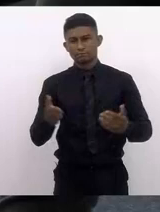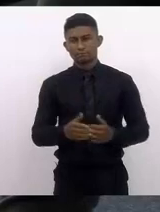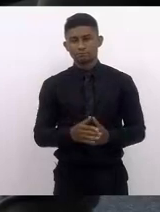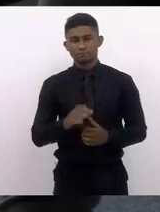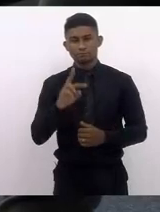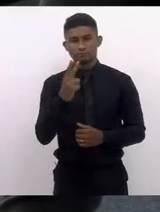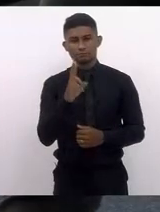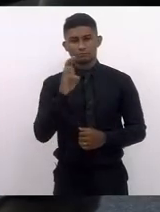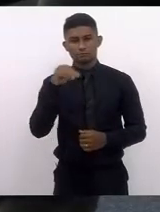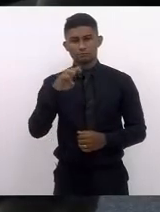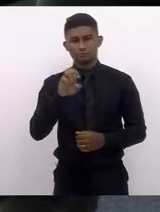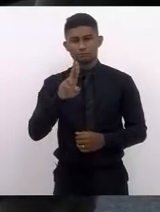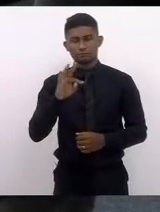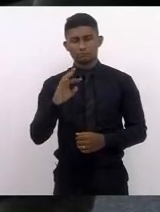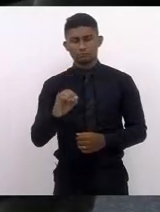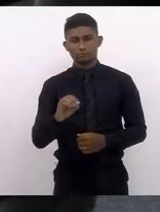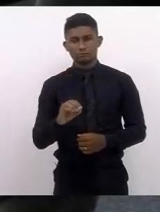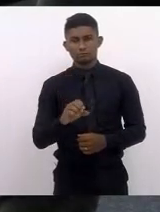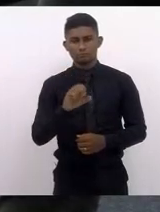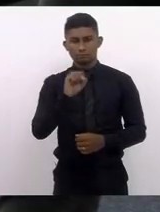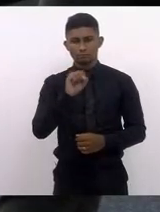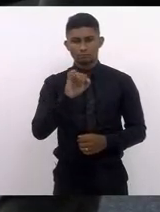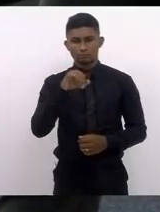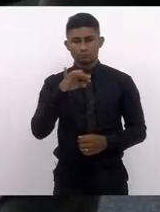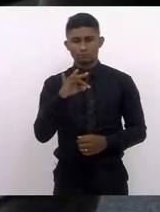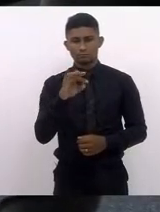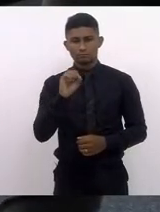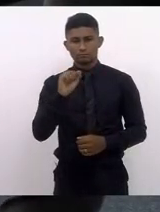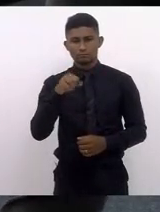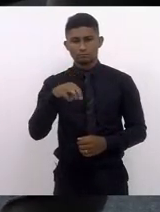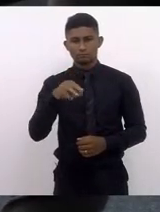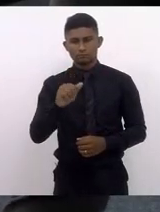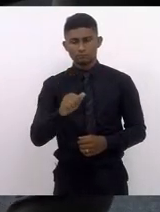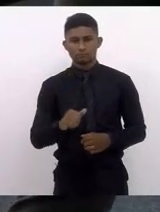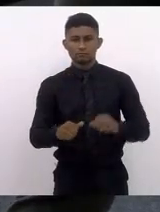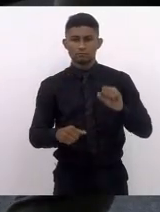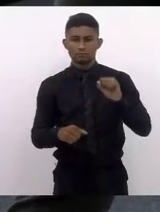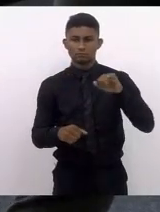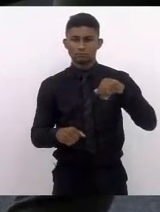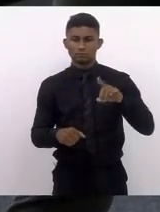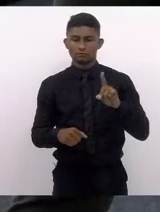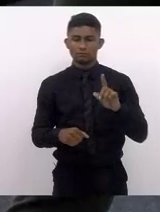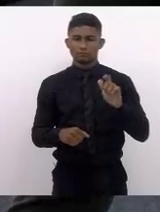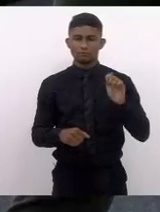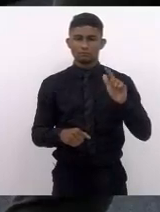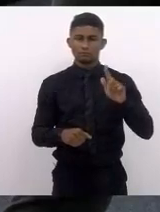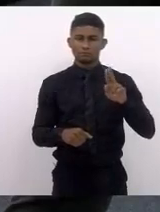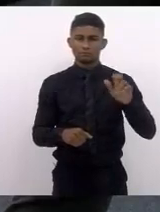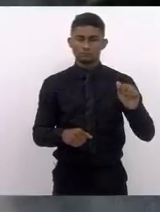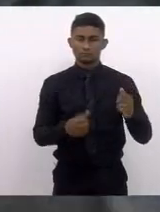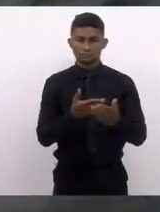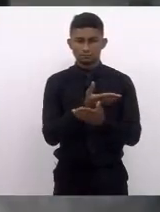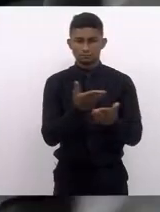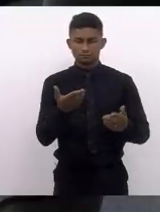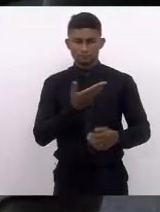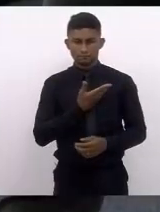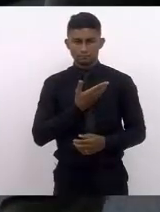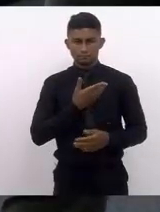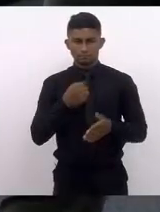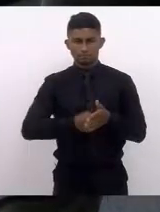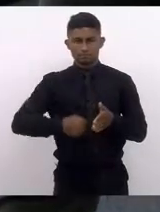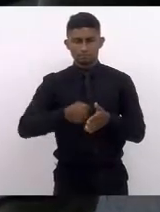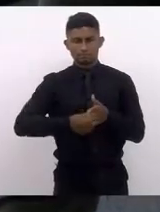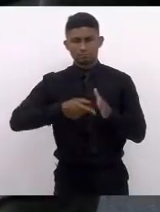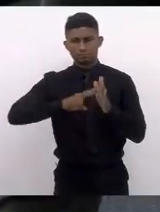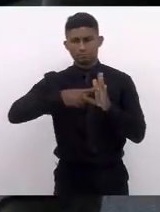Humberto docentes ama que era o saudar o árido sim de água nossos companheiros da luta sindical